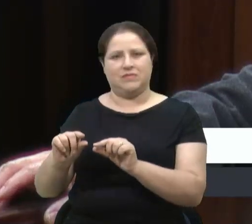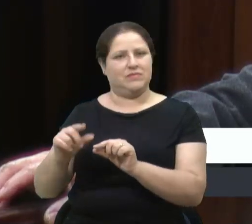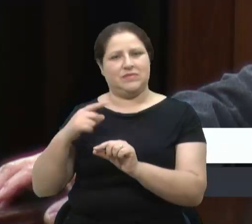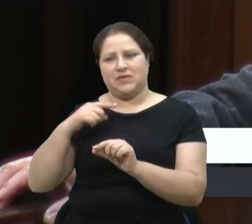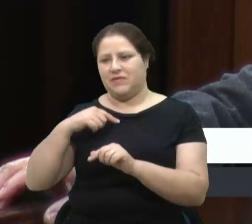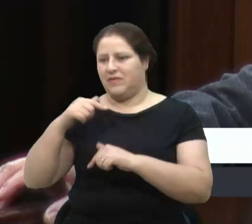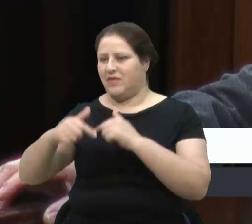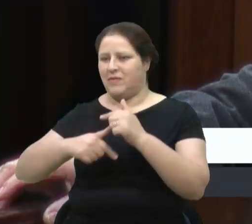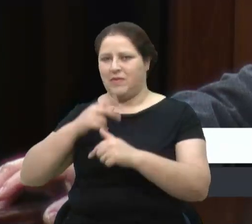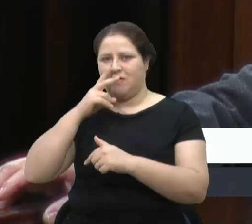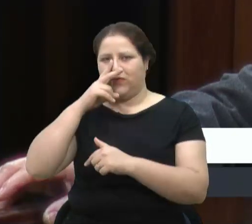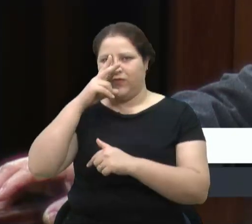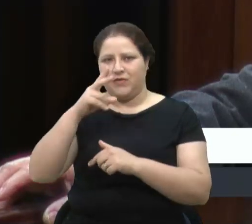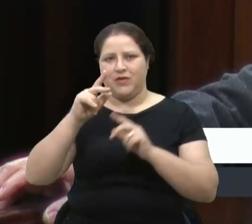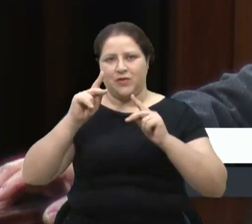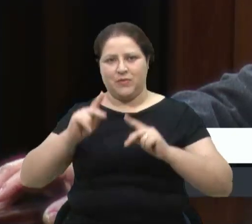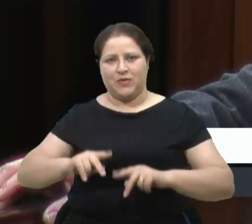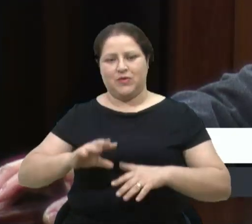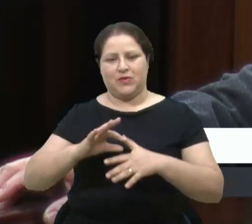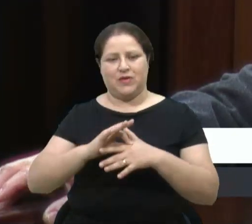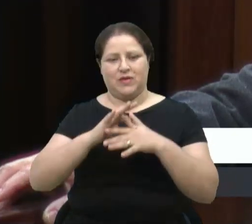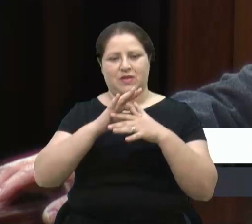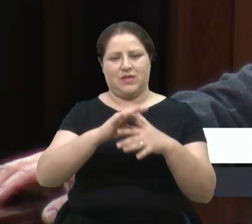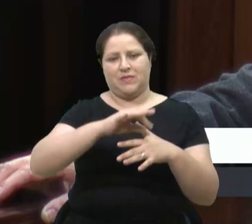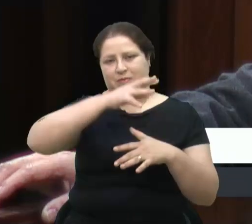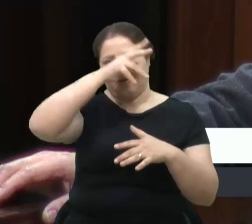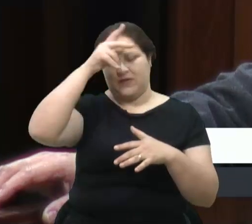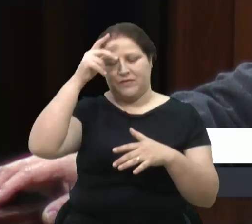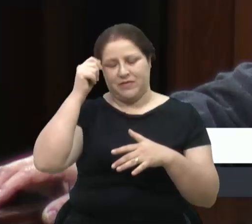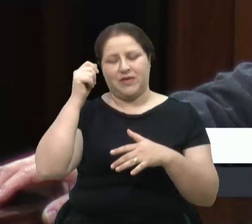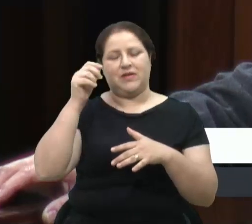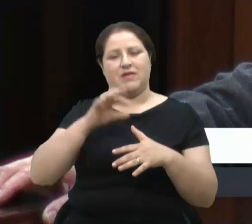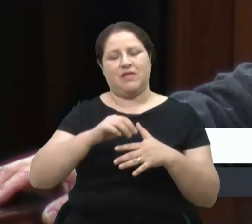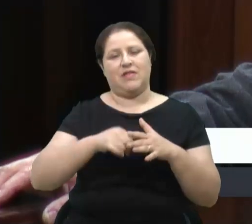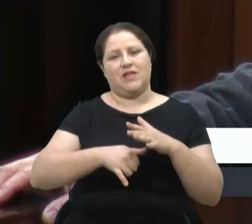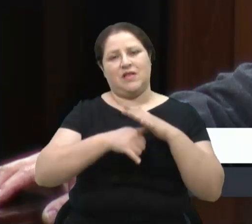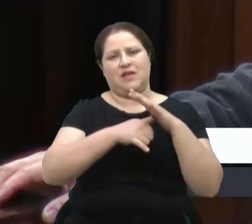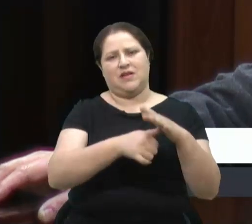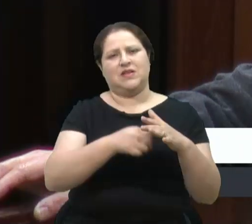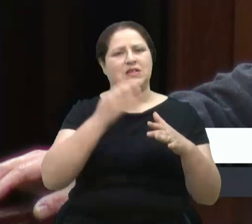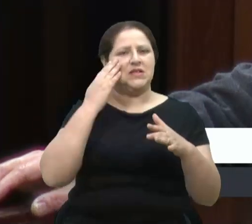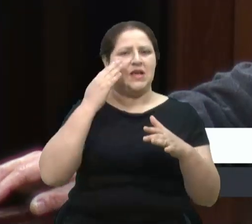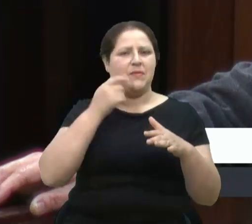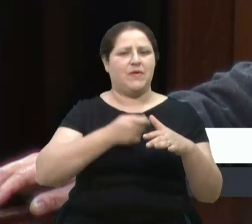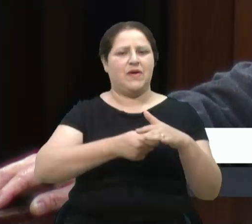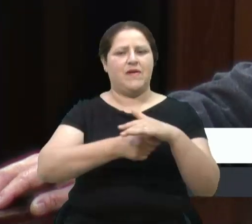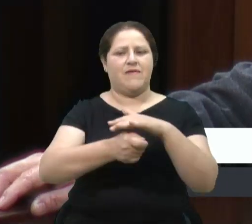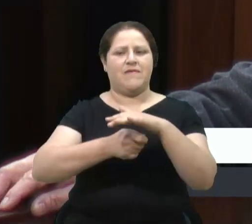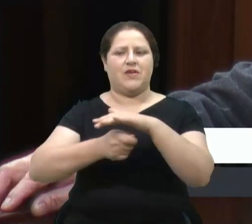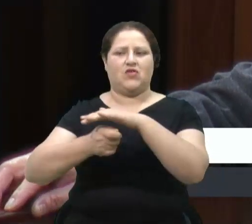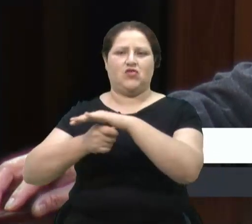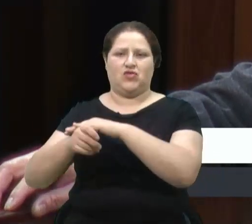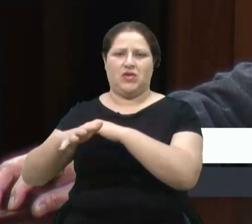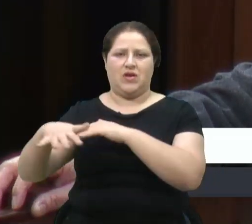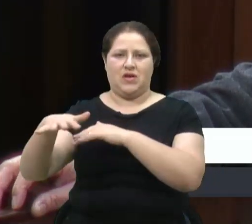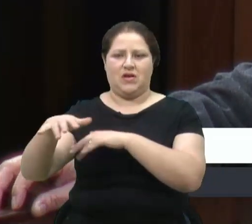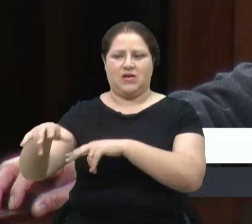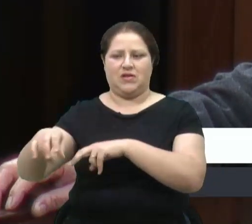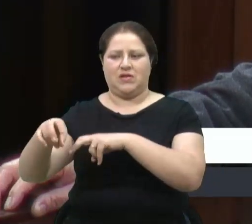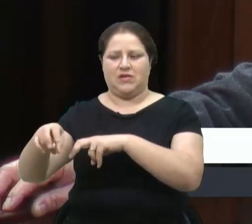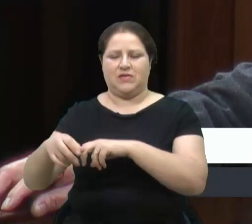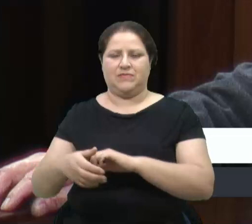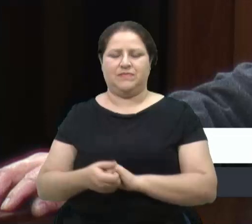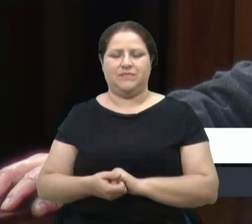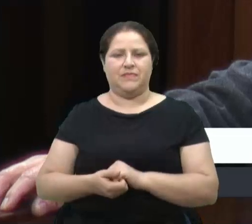visionários que souberam investir nesse segmento Caxias hoje tem